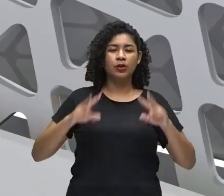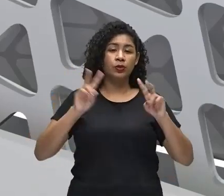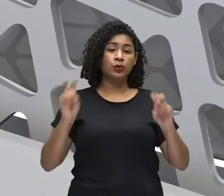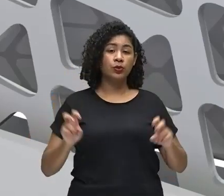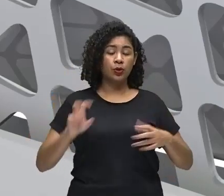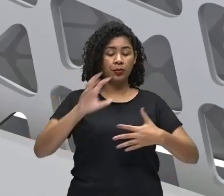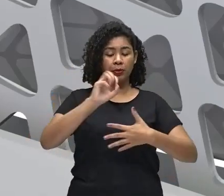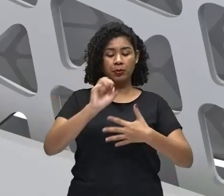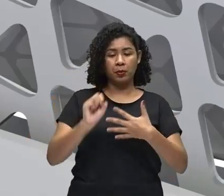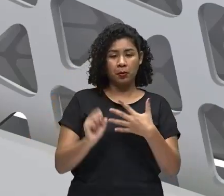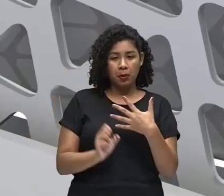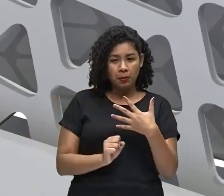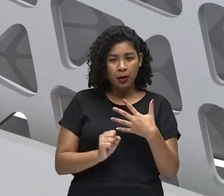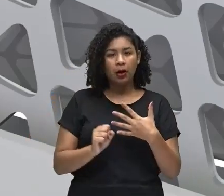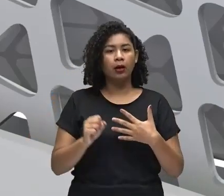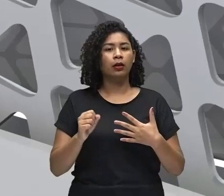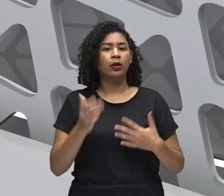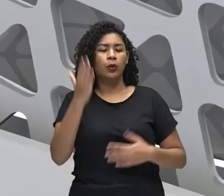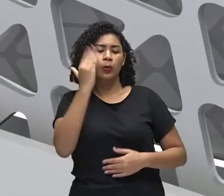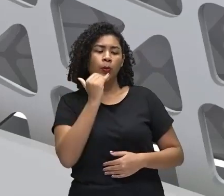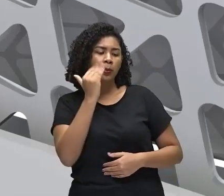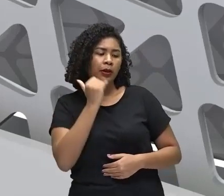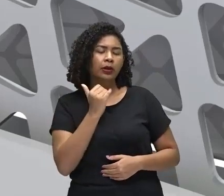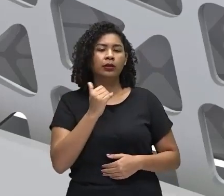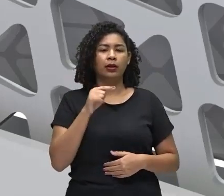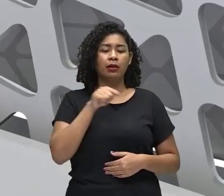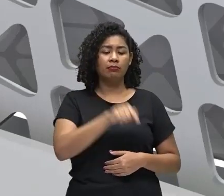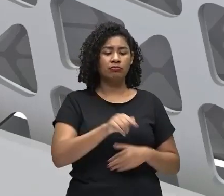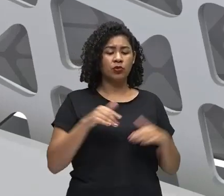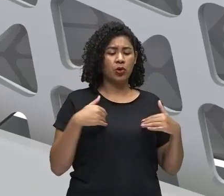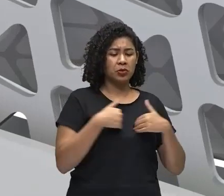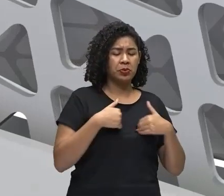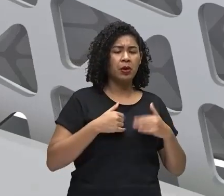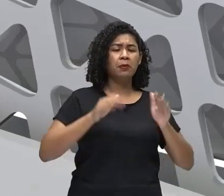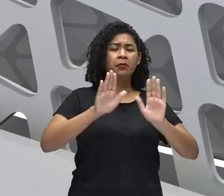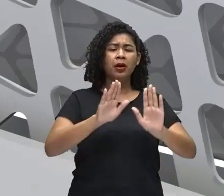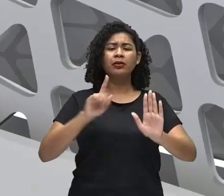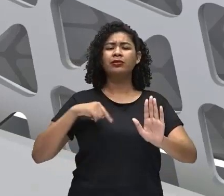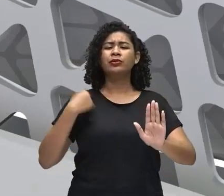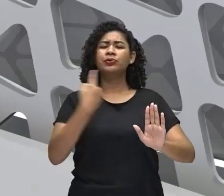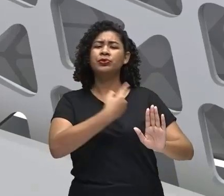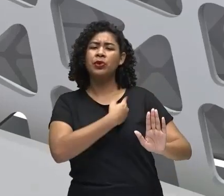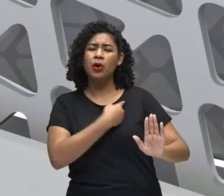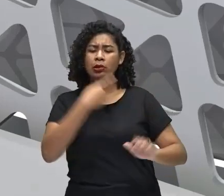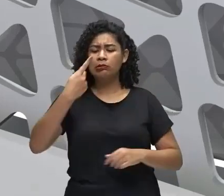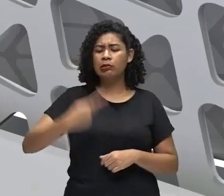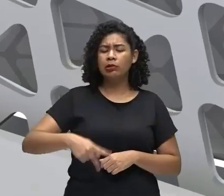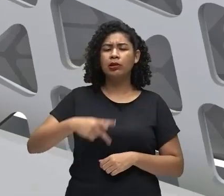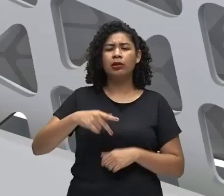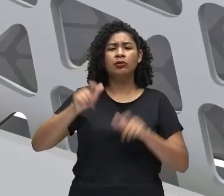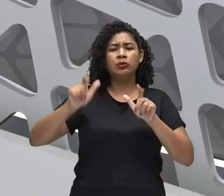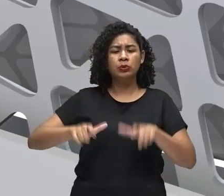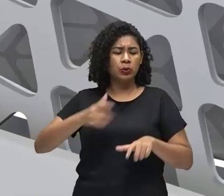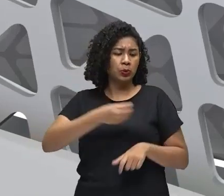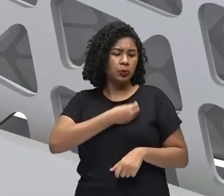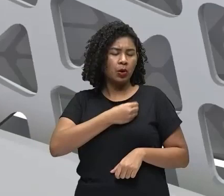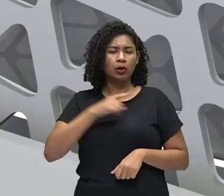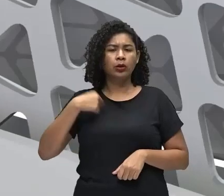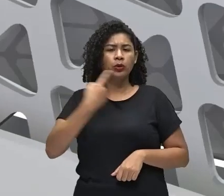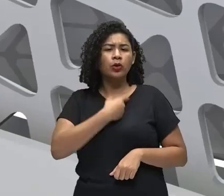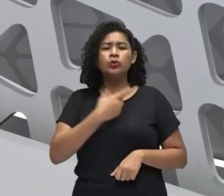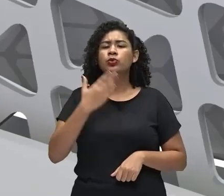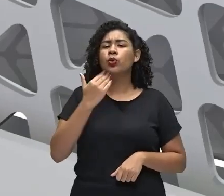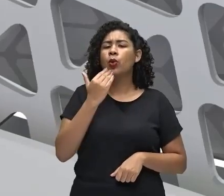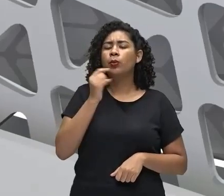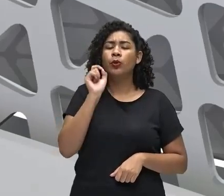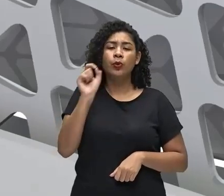falando muito, né, do animal lá na natureza, mas e a gente, né? E aqui na nossa região, né, do que a gente vai se alimentar? Pensa